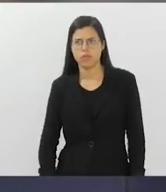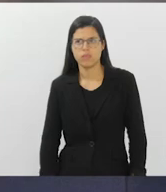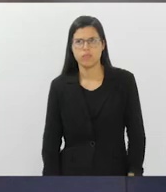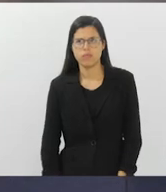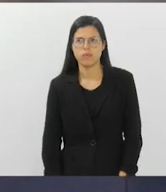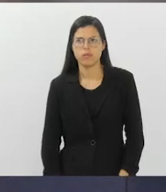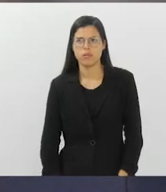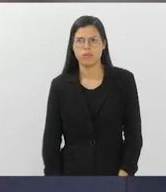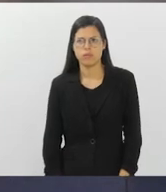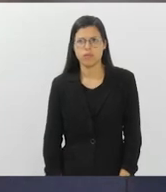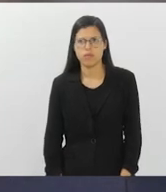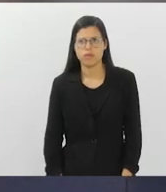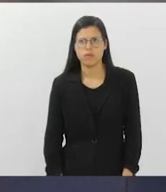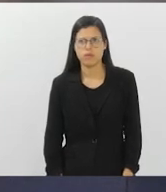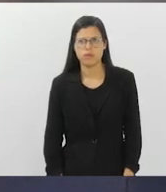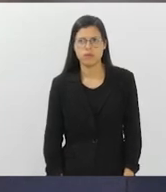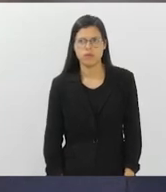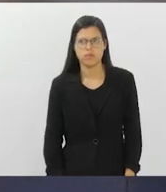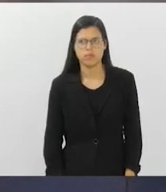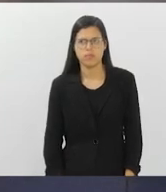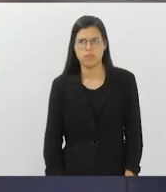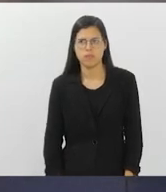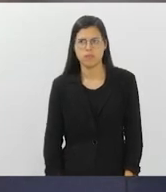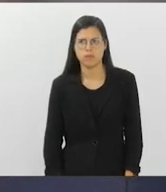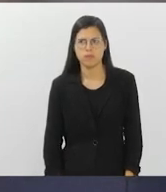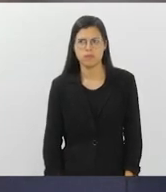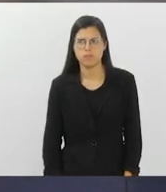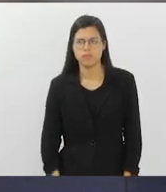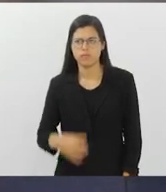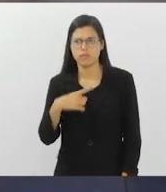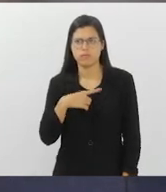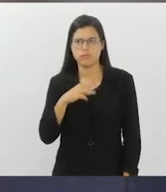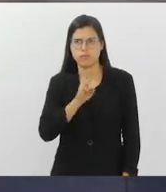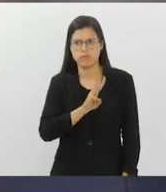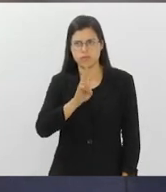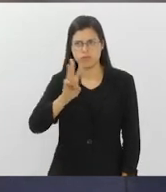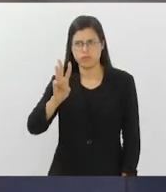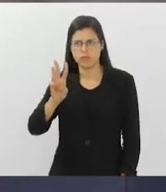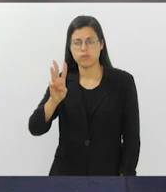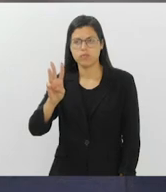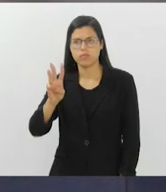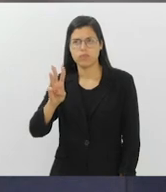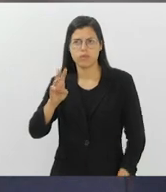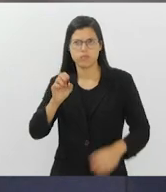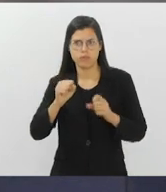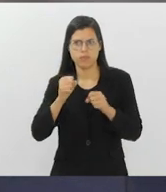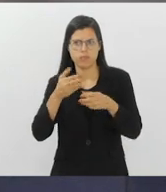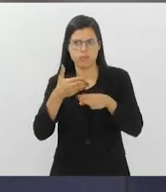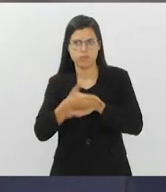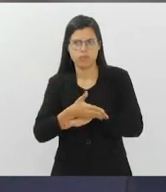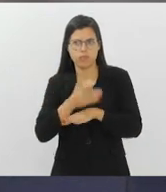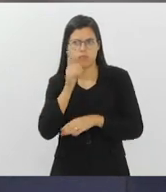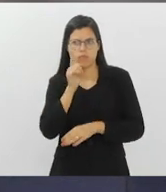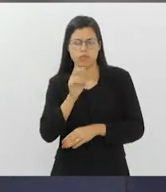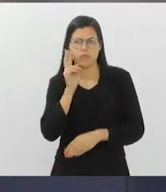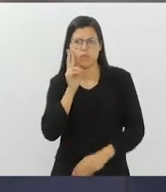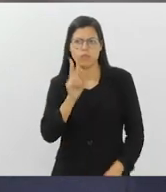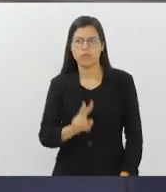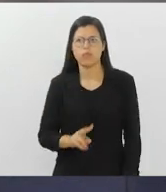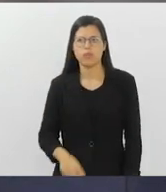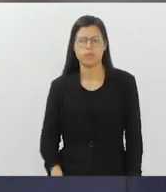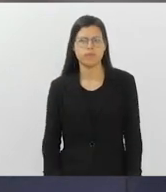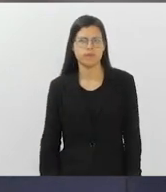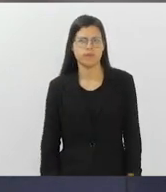Verdade. Só para deixar... Tem no próprio site da agência, Vossa Excelência pode entrar lá e você vai conseguir ver a